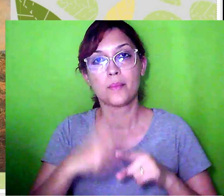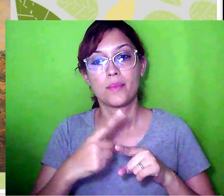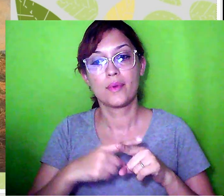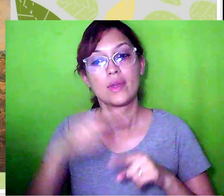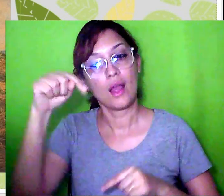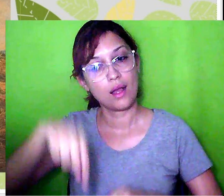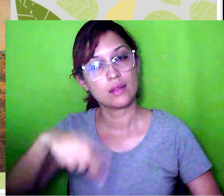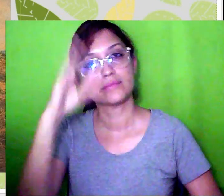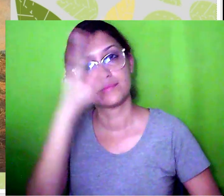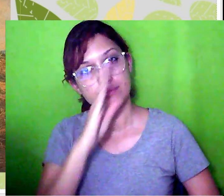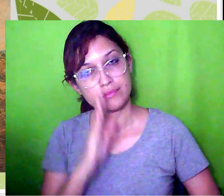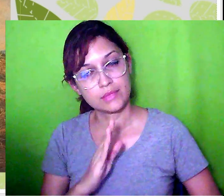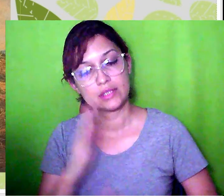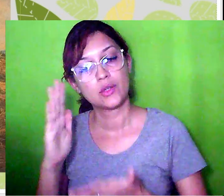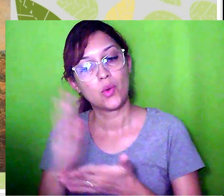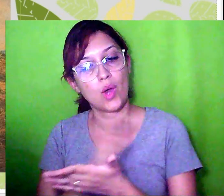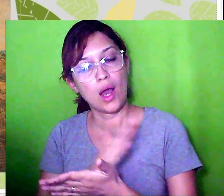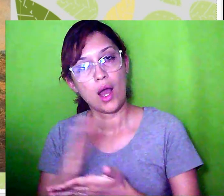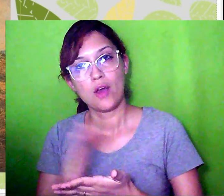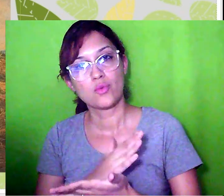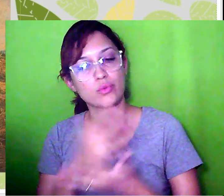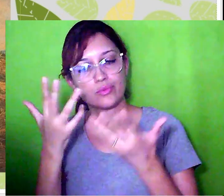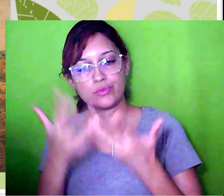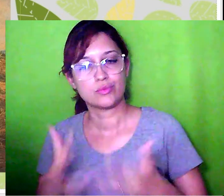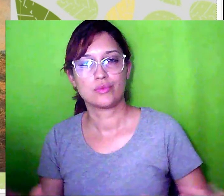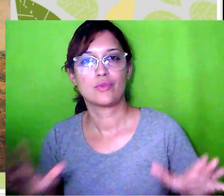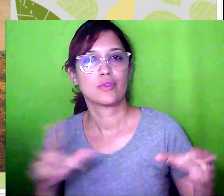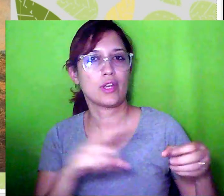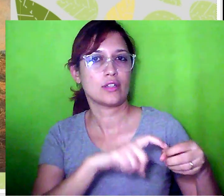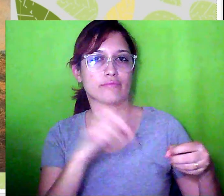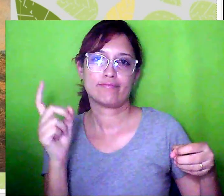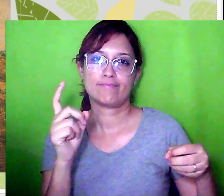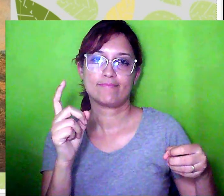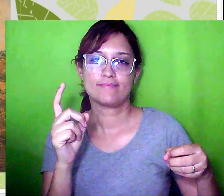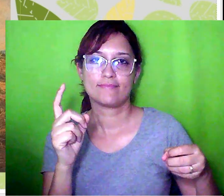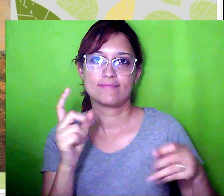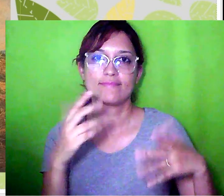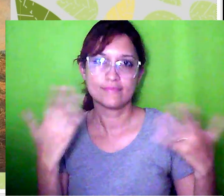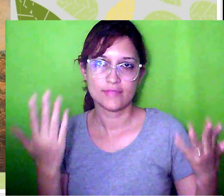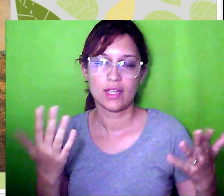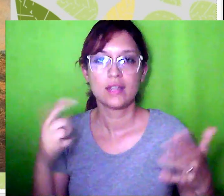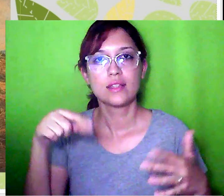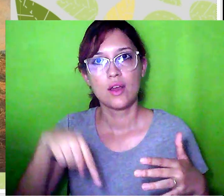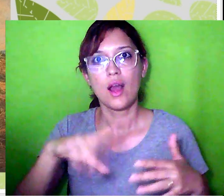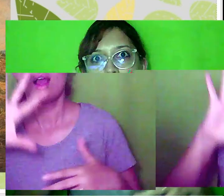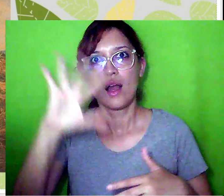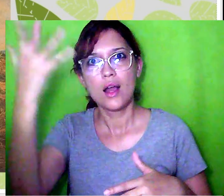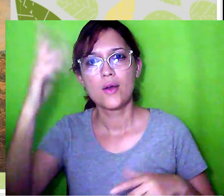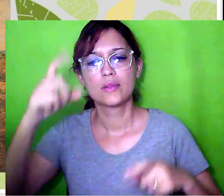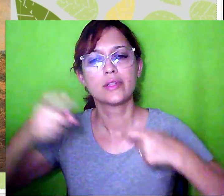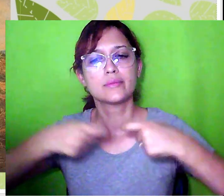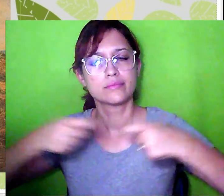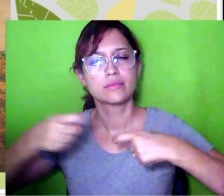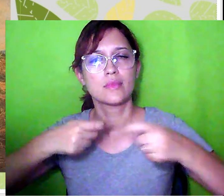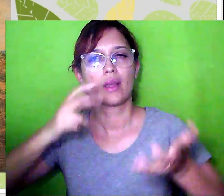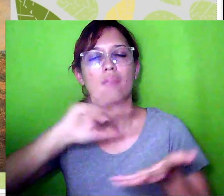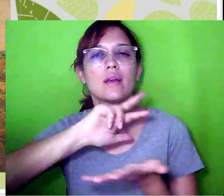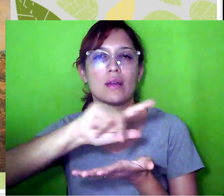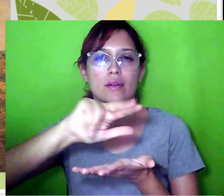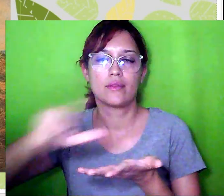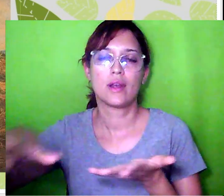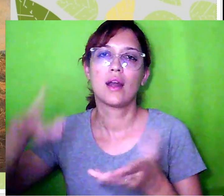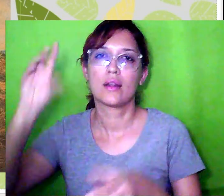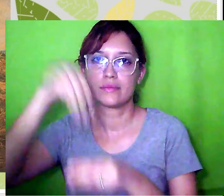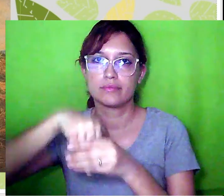estaria separado de Portugal. Mas isso não aconteceu instantaneamente. Até porque algumas pessoas aqui no Brasil não queriam